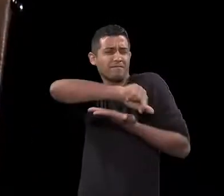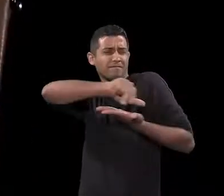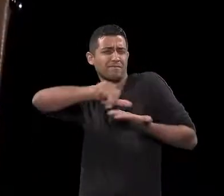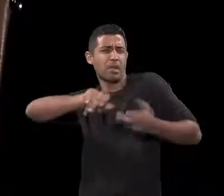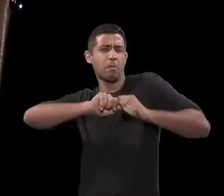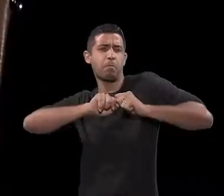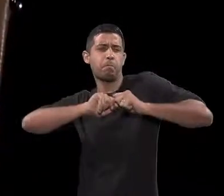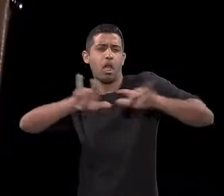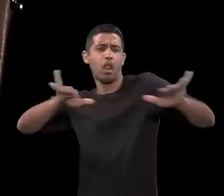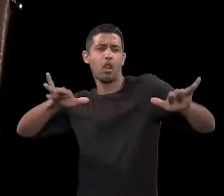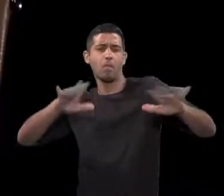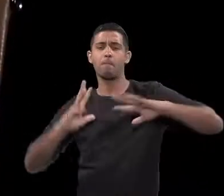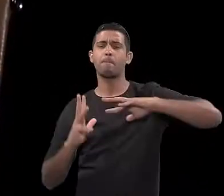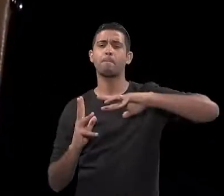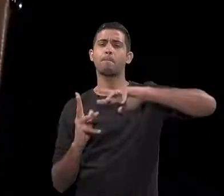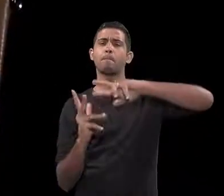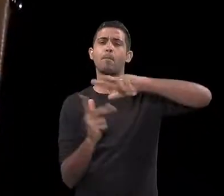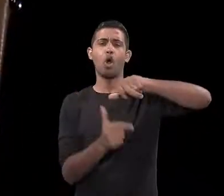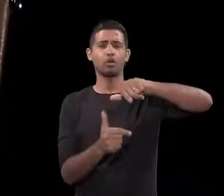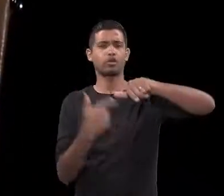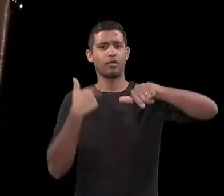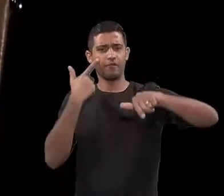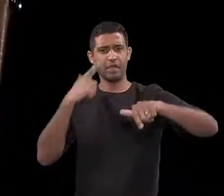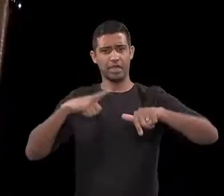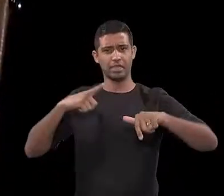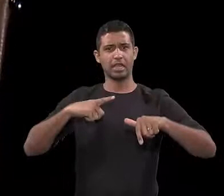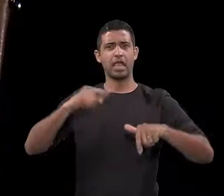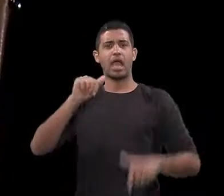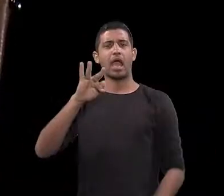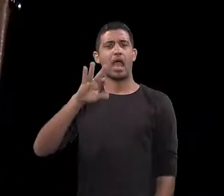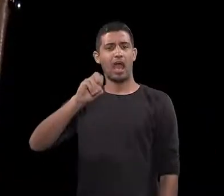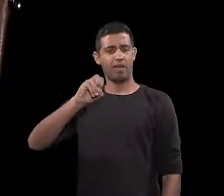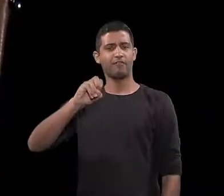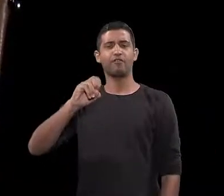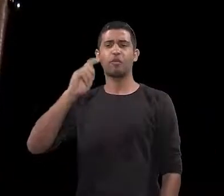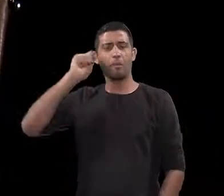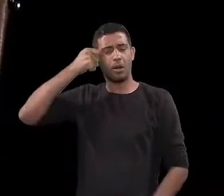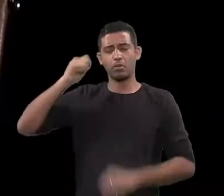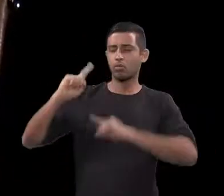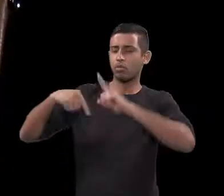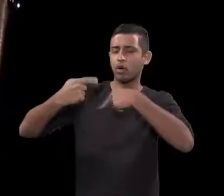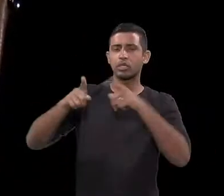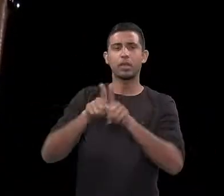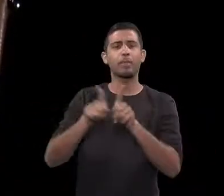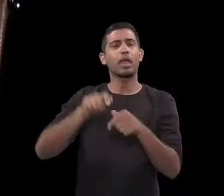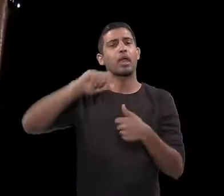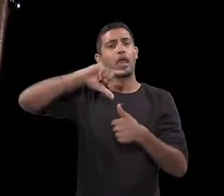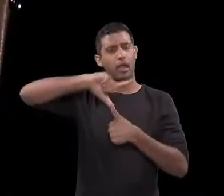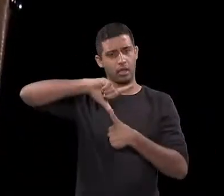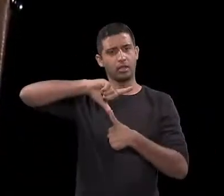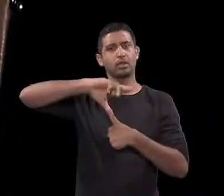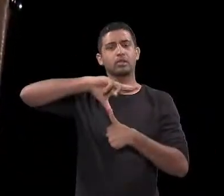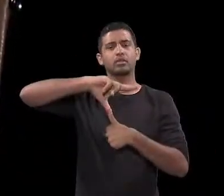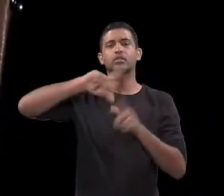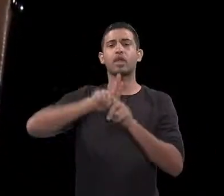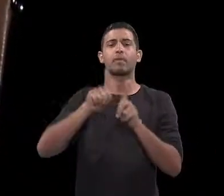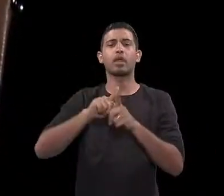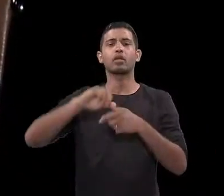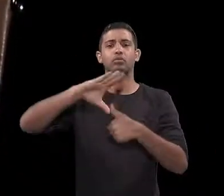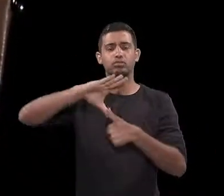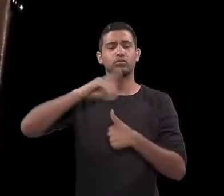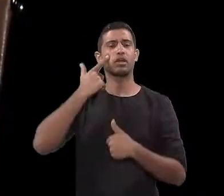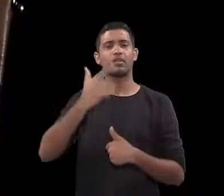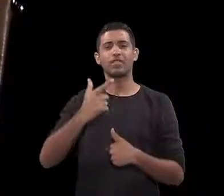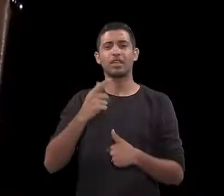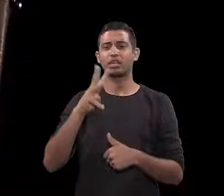redes transnacionais de solidariedade entre os afrodescendentes no Caribe, América Latina e América do Norte. No Brasil,